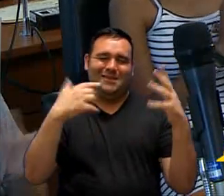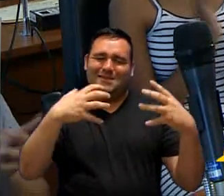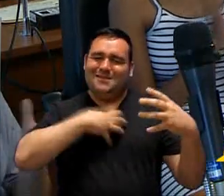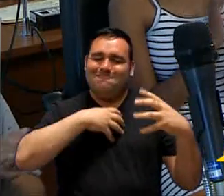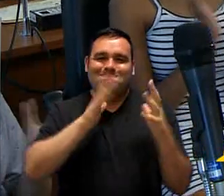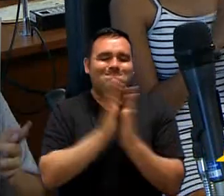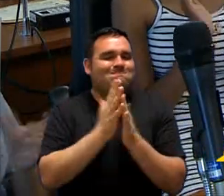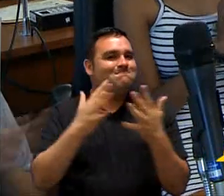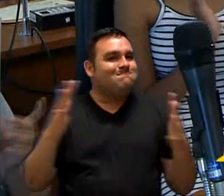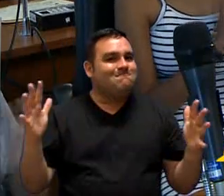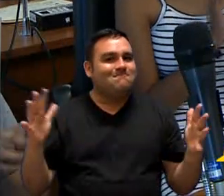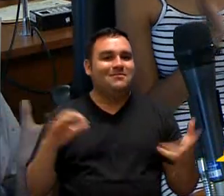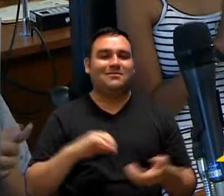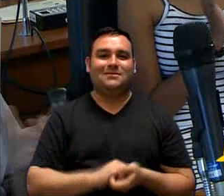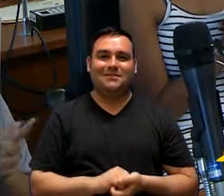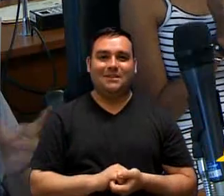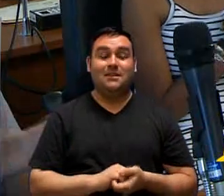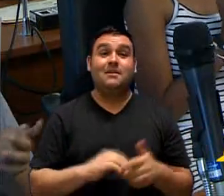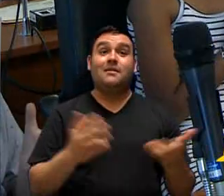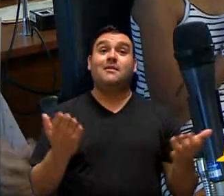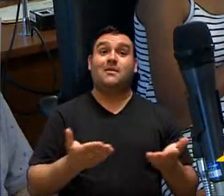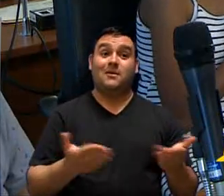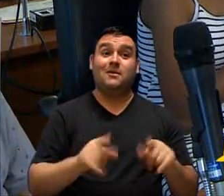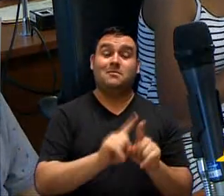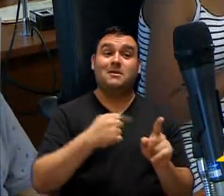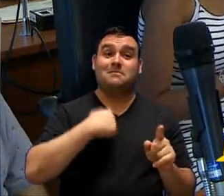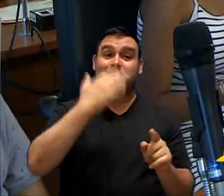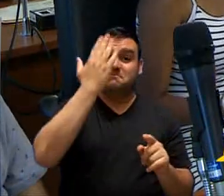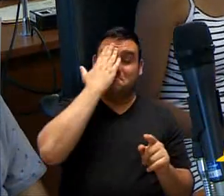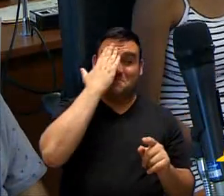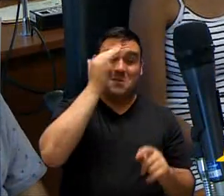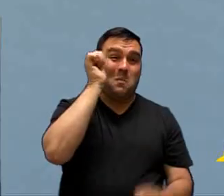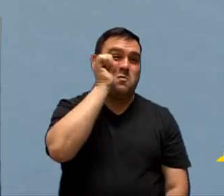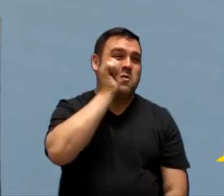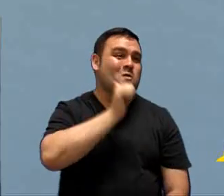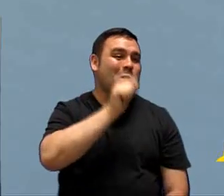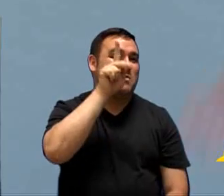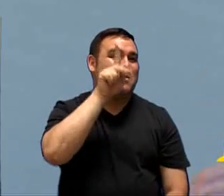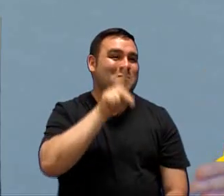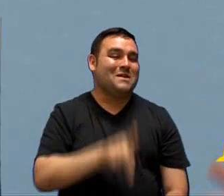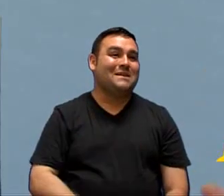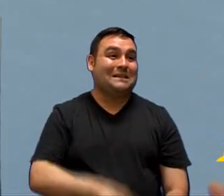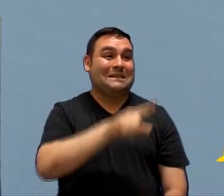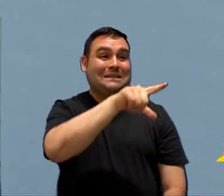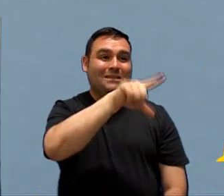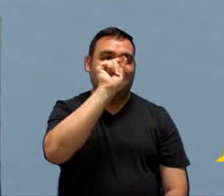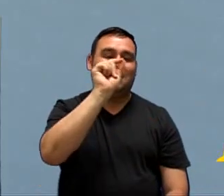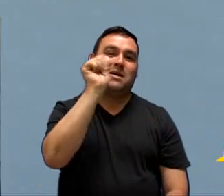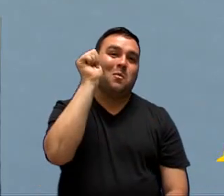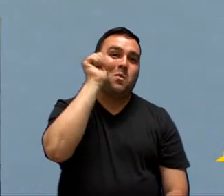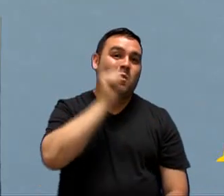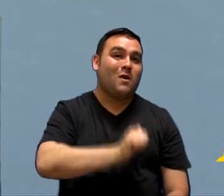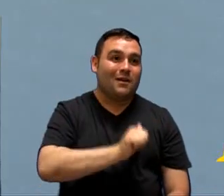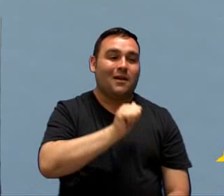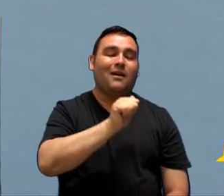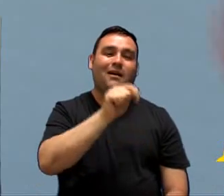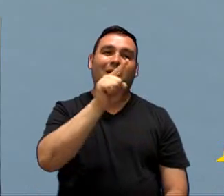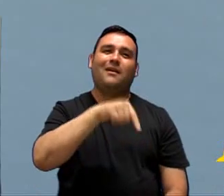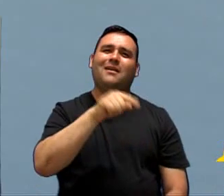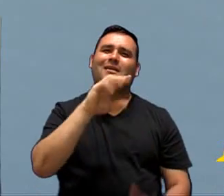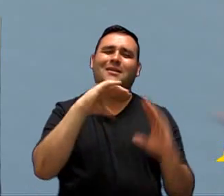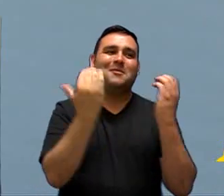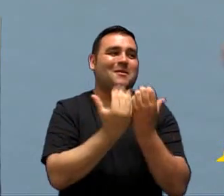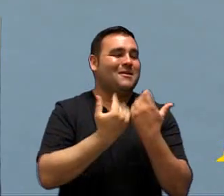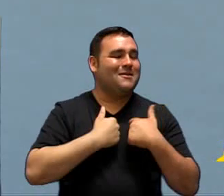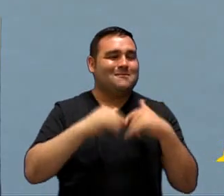sensacional, gente. E agora que eu sei que é uma presidenta, que ela foi eleita, uma mulher foi eleita presidenta, gente,